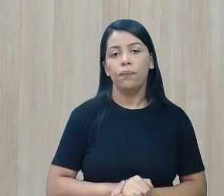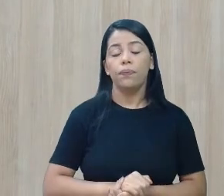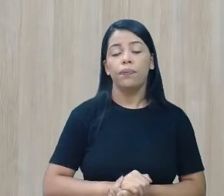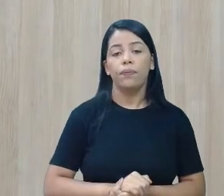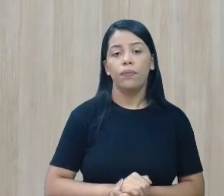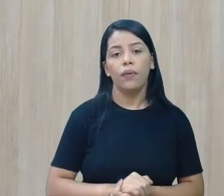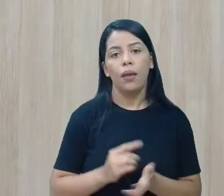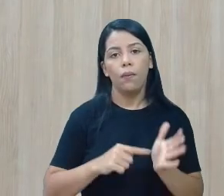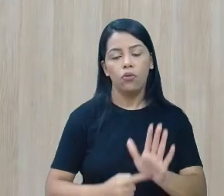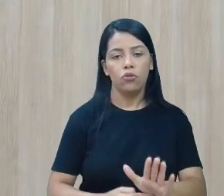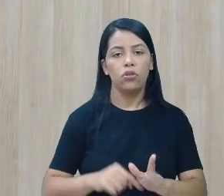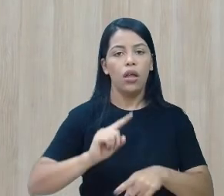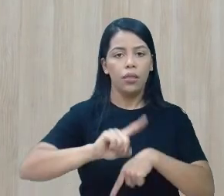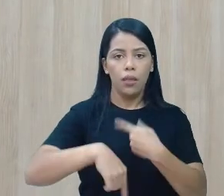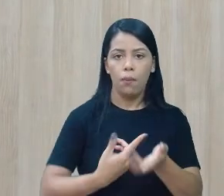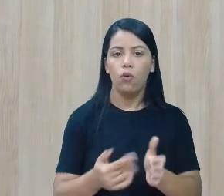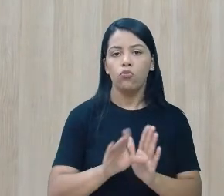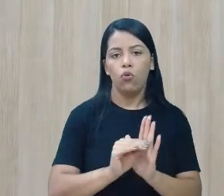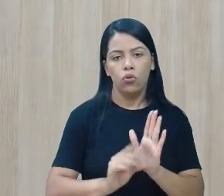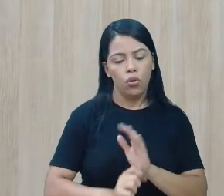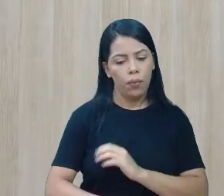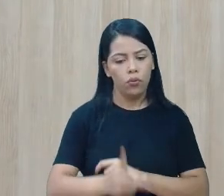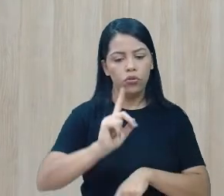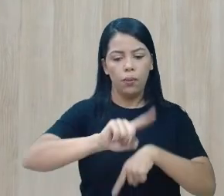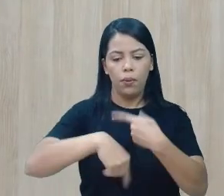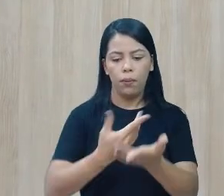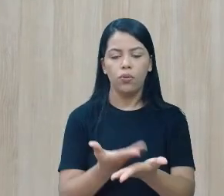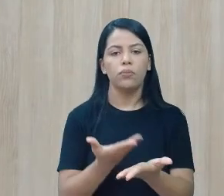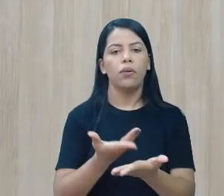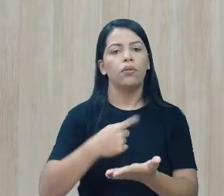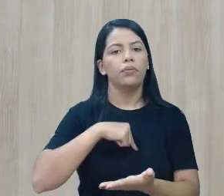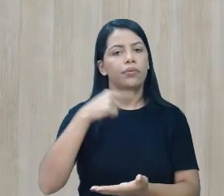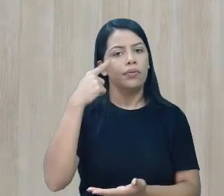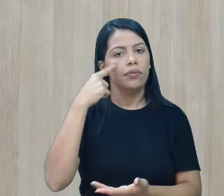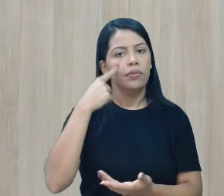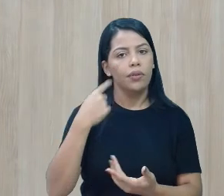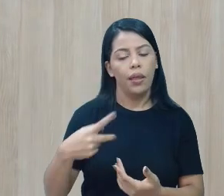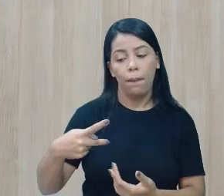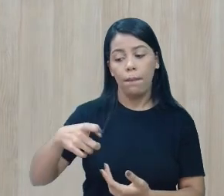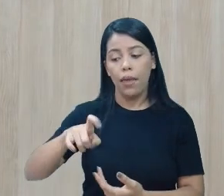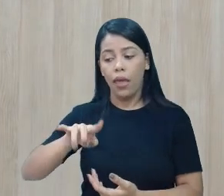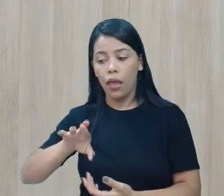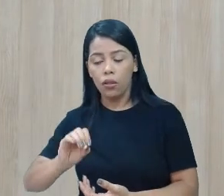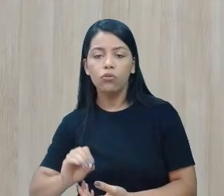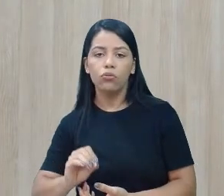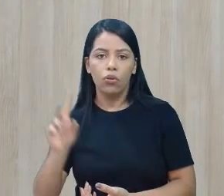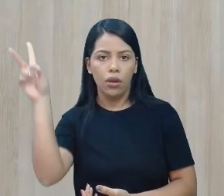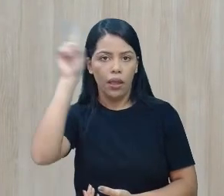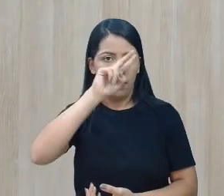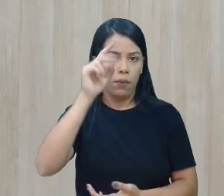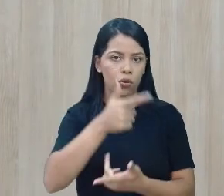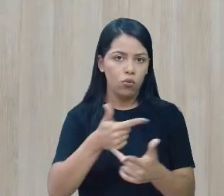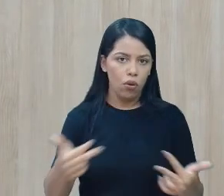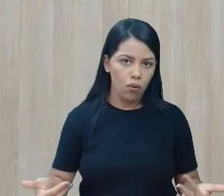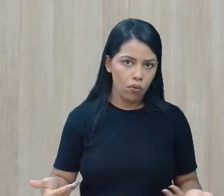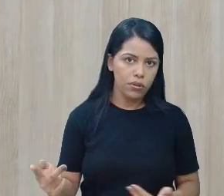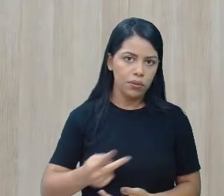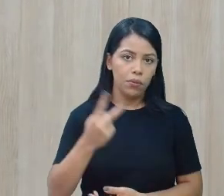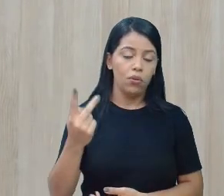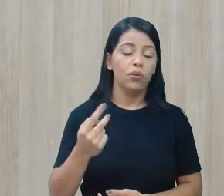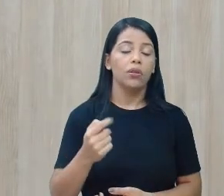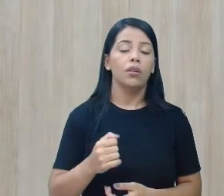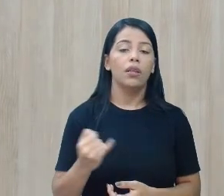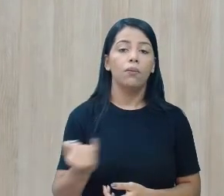conteúdo aqui, né? O restinho dessa aula para a próxima aula que a gente vai verificar. E Pedro lembrou de uma coisa importante, né? Se a gente vai somando